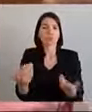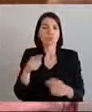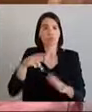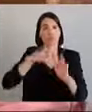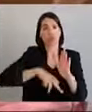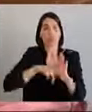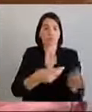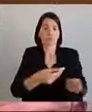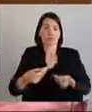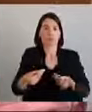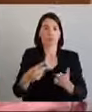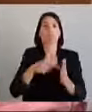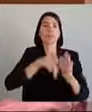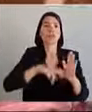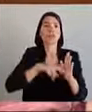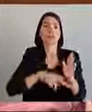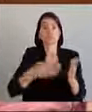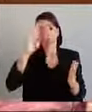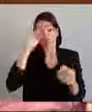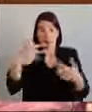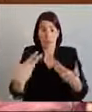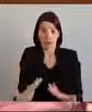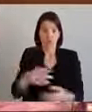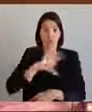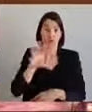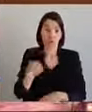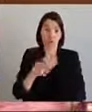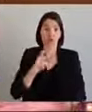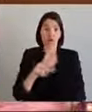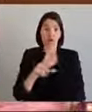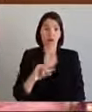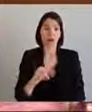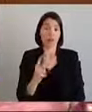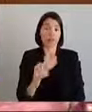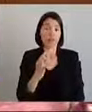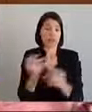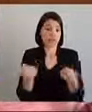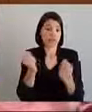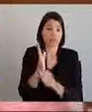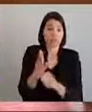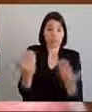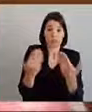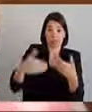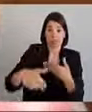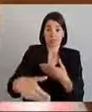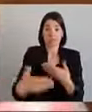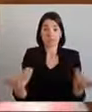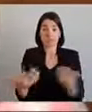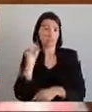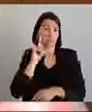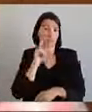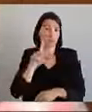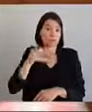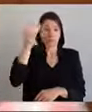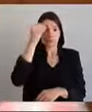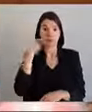haver este relatório, já para esta edição do Nós Alive e para outros festivais, que é daqui a uns dias, seria importante também saber se esse trabalho